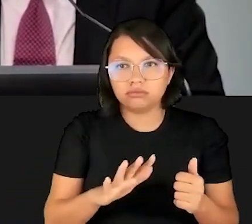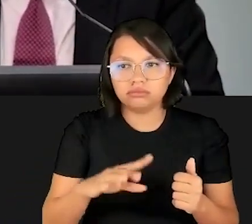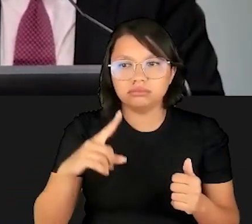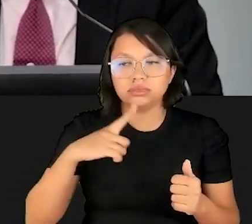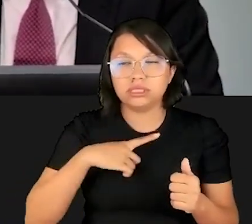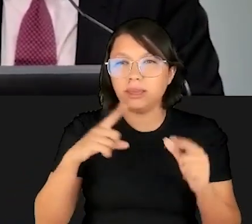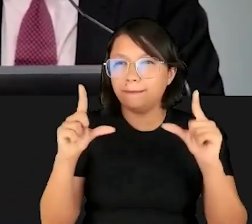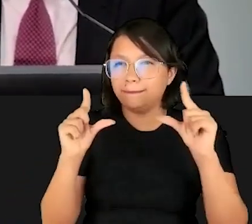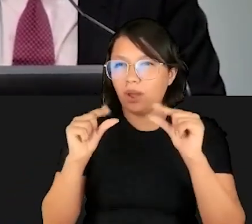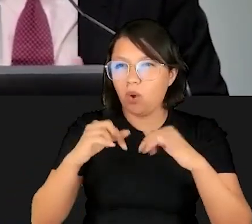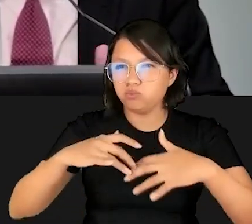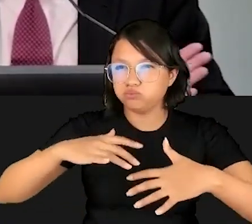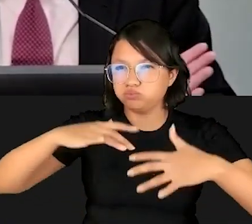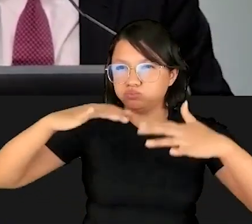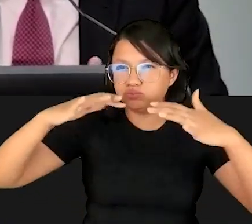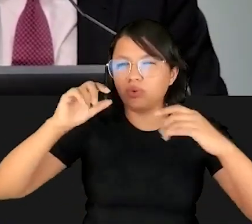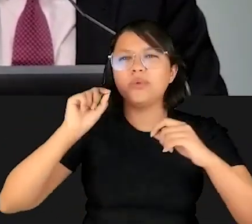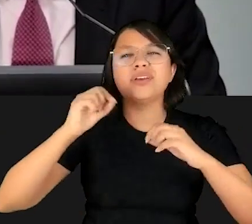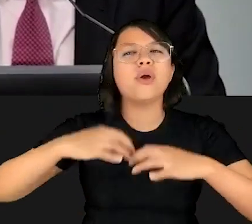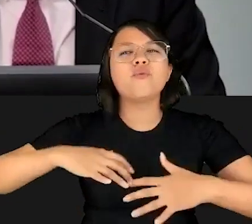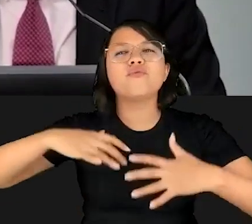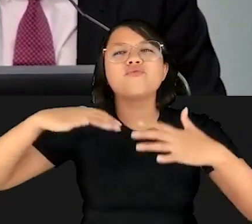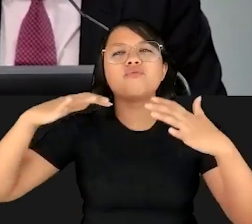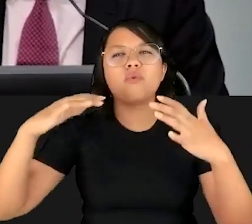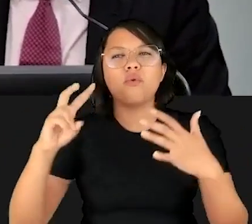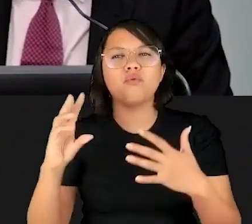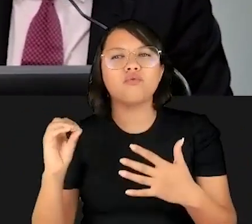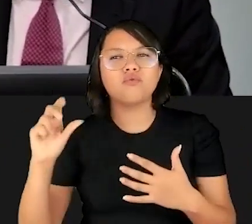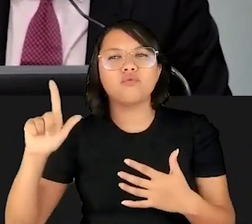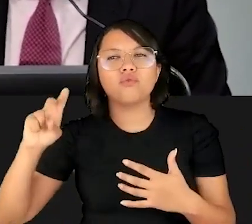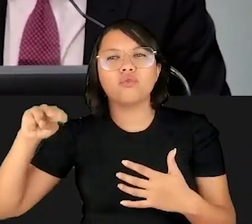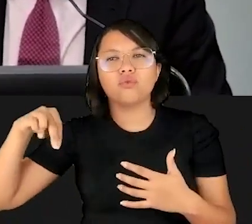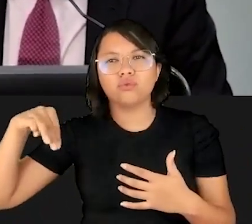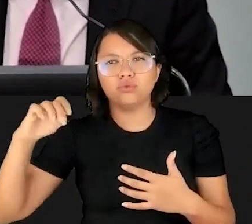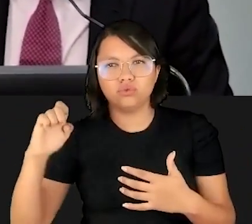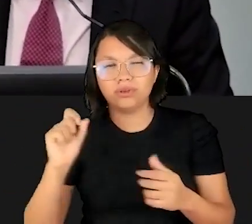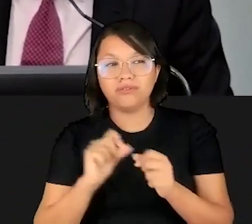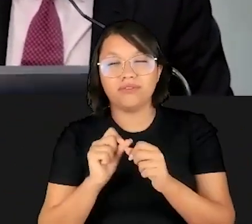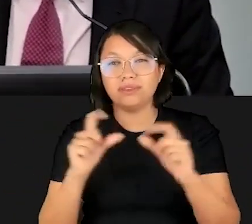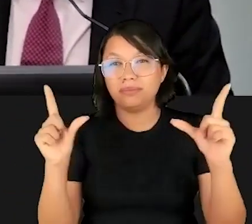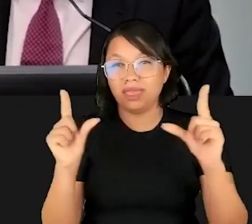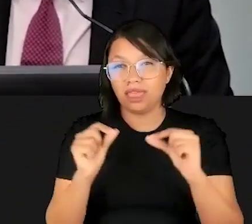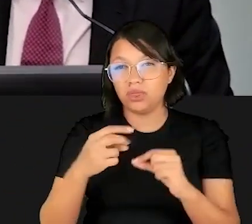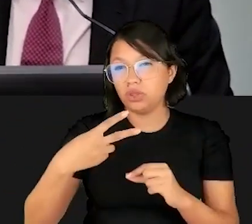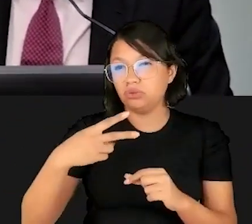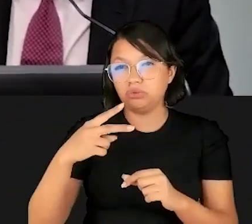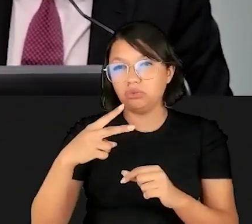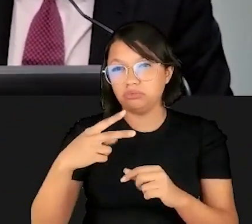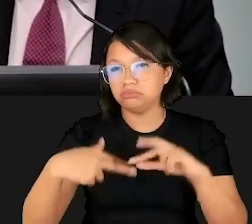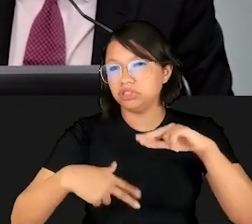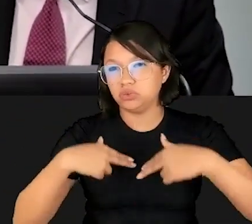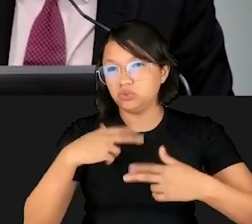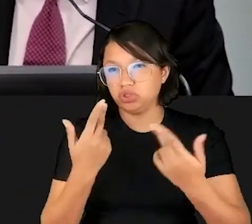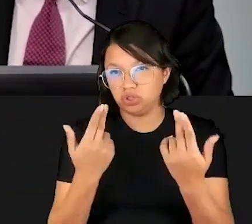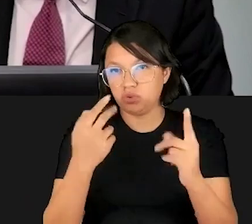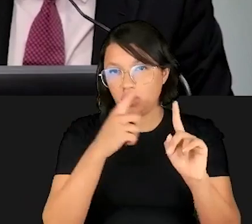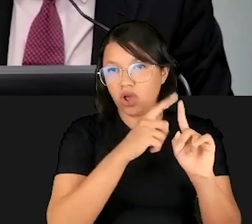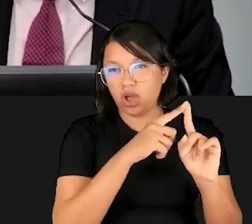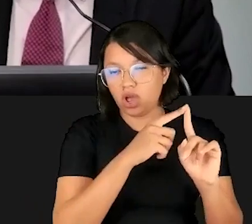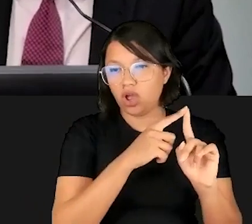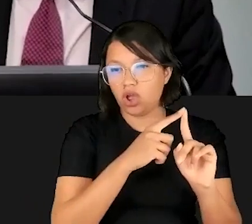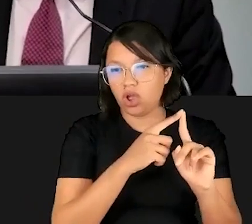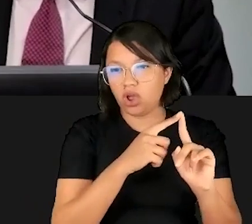pouco volume. O que é pouco volume? Faz menos do que 2 desses procedimentos por mês. A sua mortalidade em 30 dias é de quase